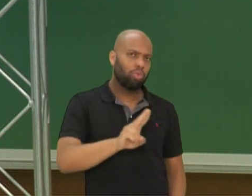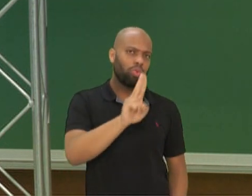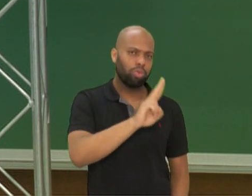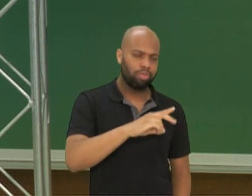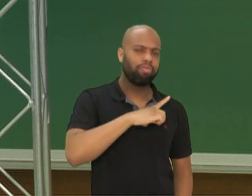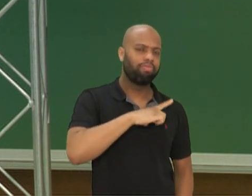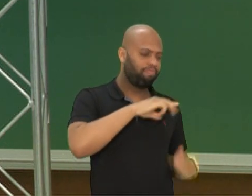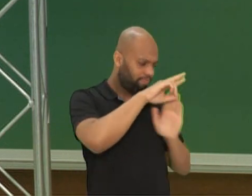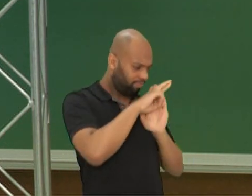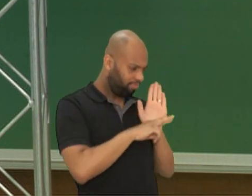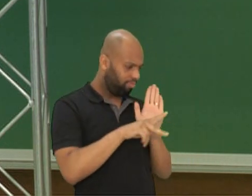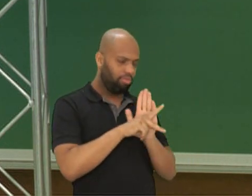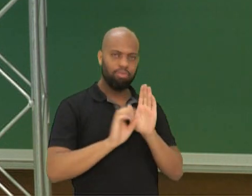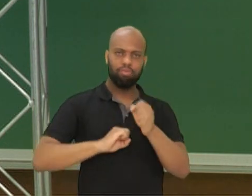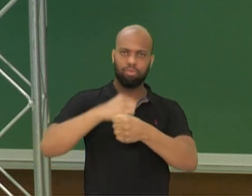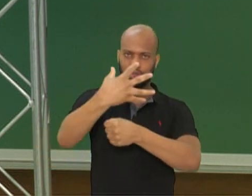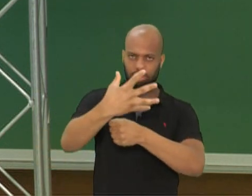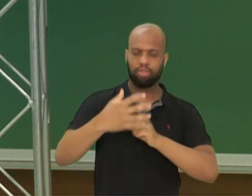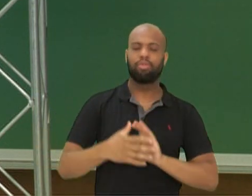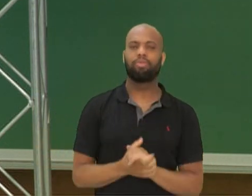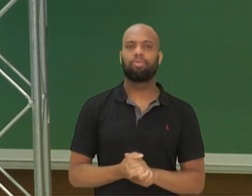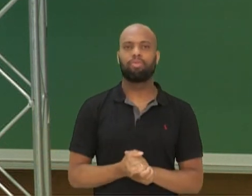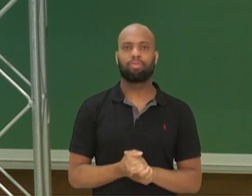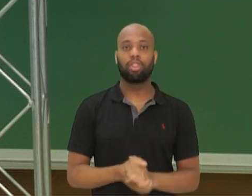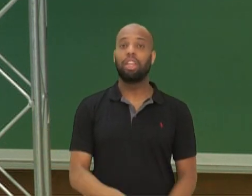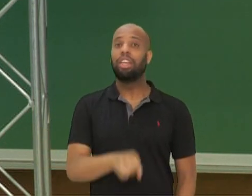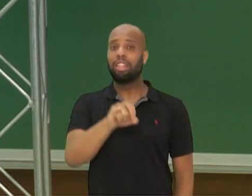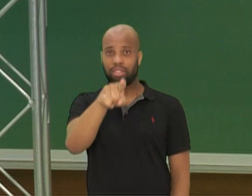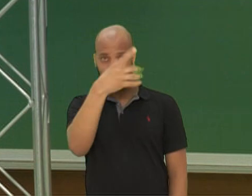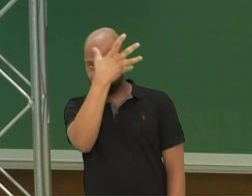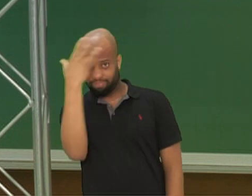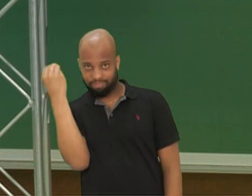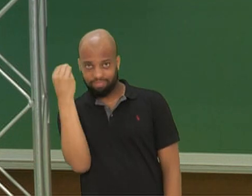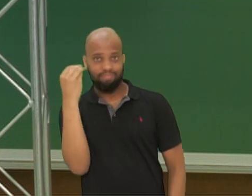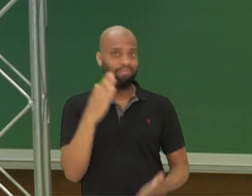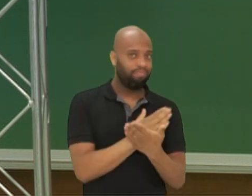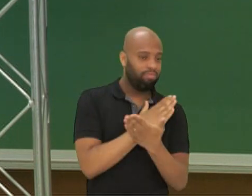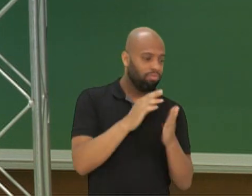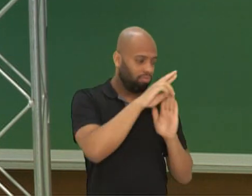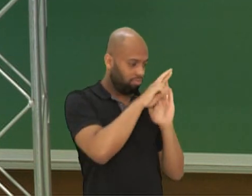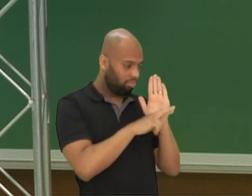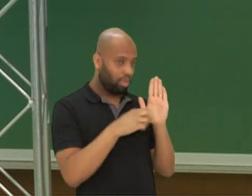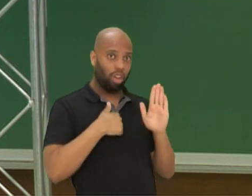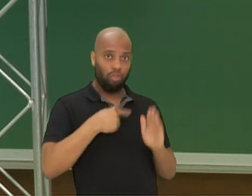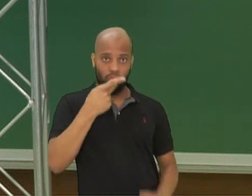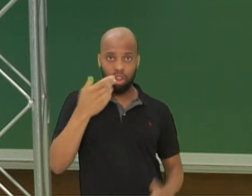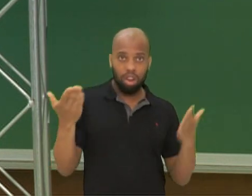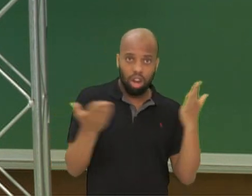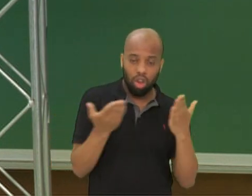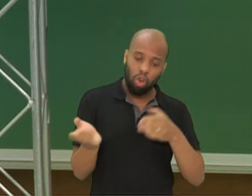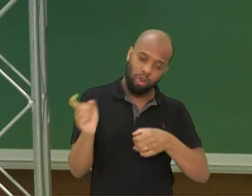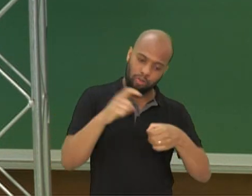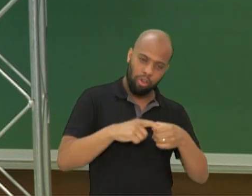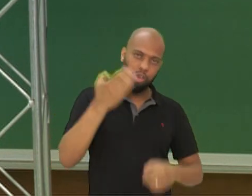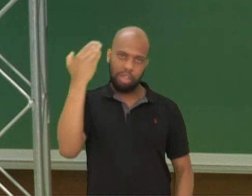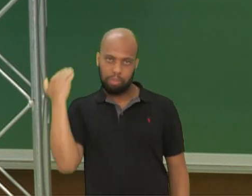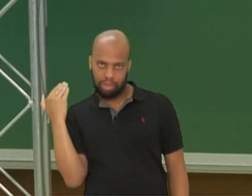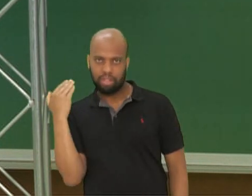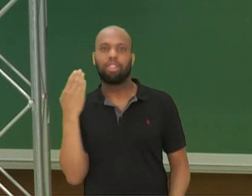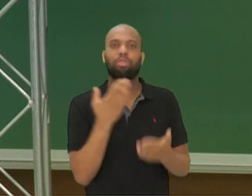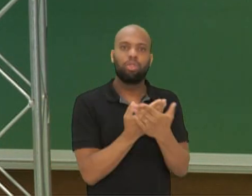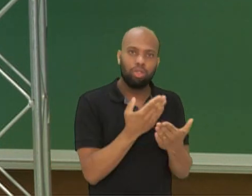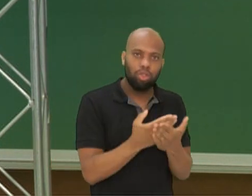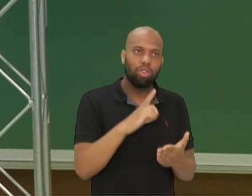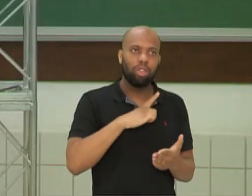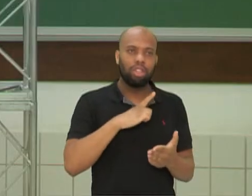as propriedades de potenciação. Se você não lembra alguma delas, o professor está falando aqui, você pode voltar na aula anterior,